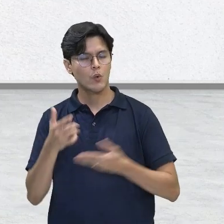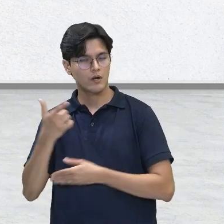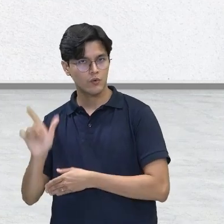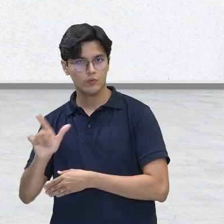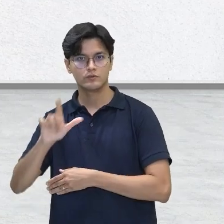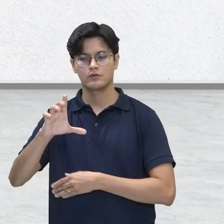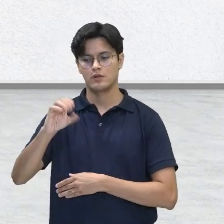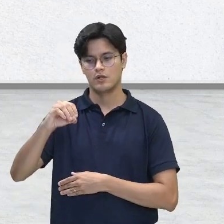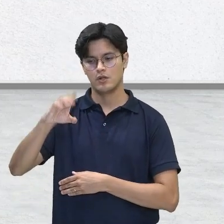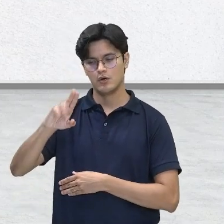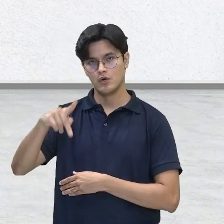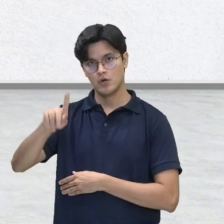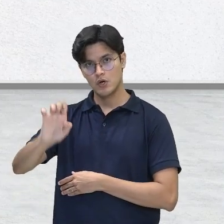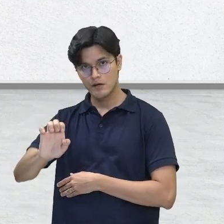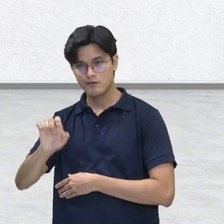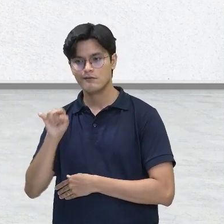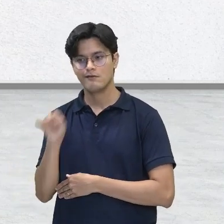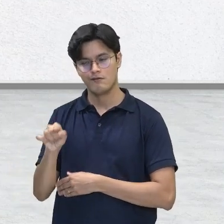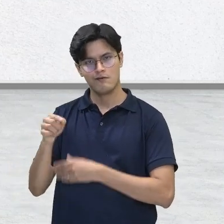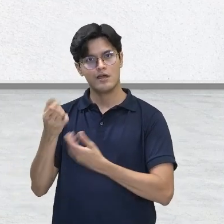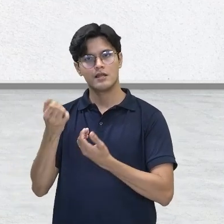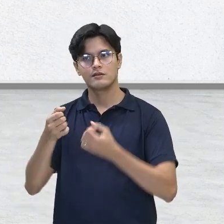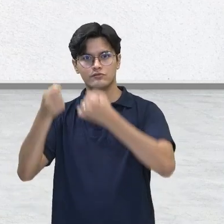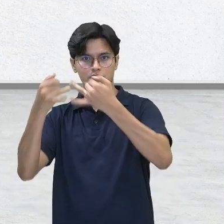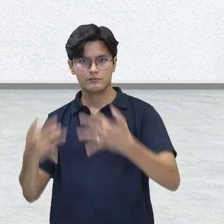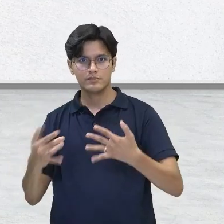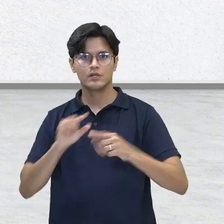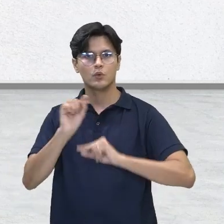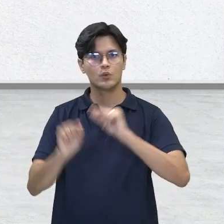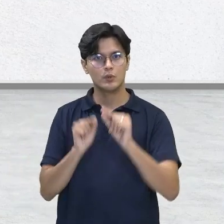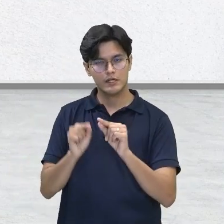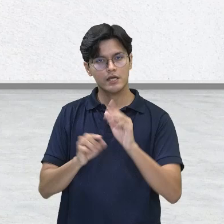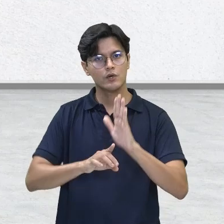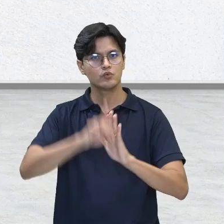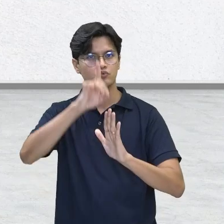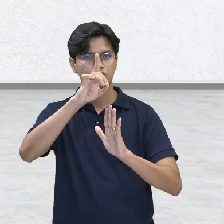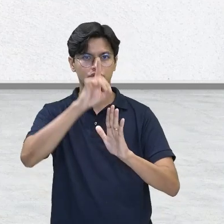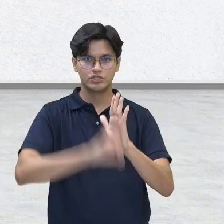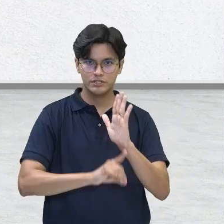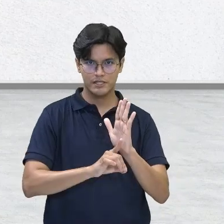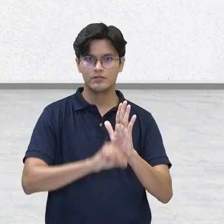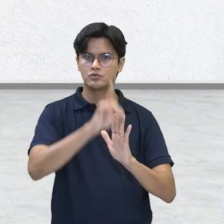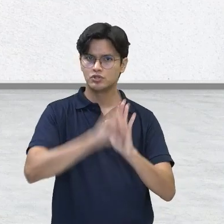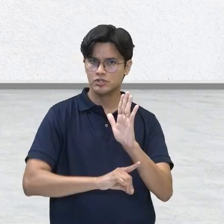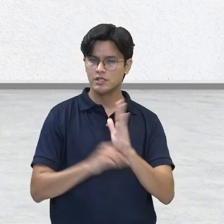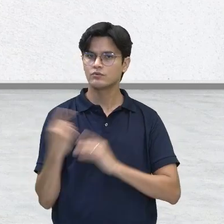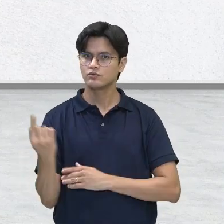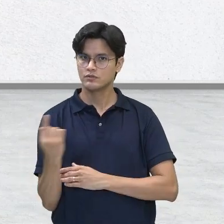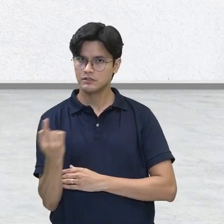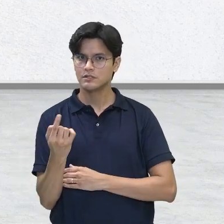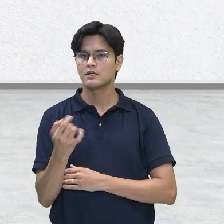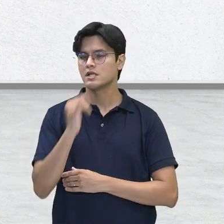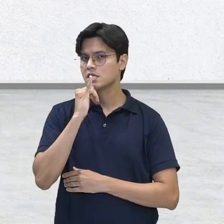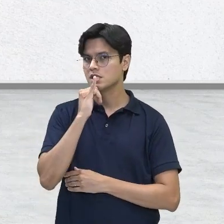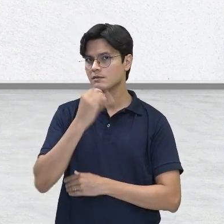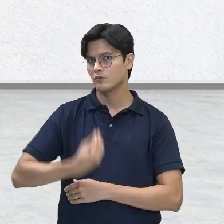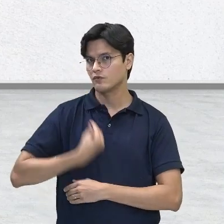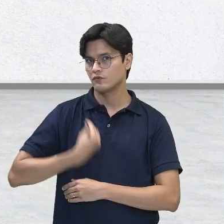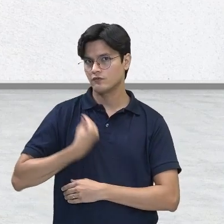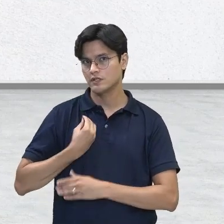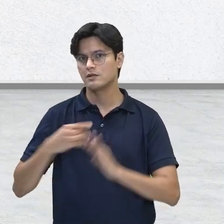os direitos individuais, especialmente a vida, a liberdade e a propriedade. o Estado existe